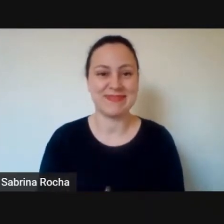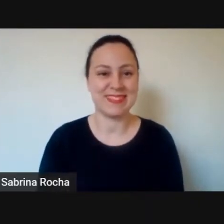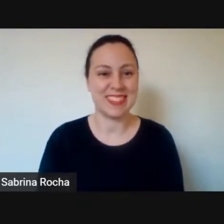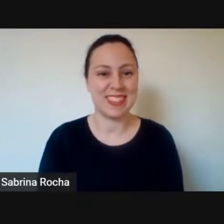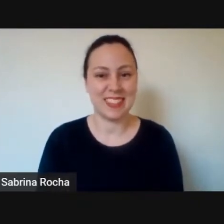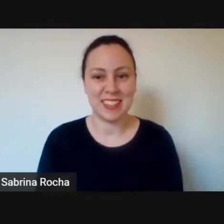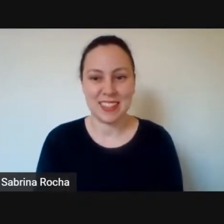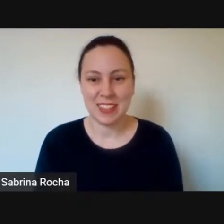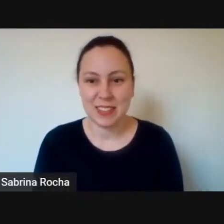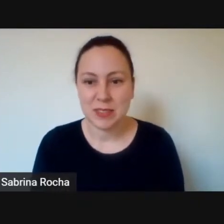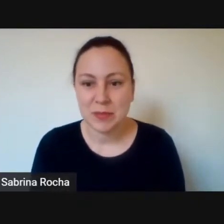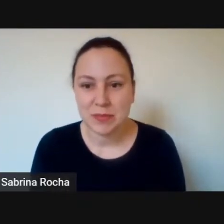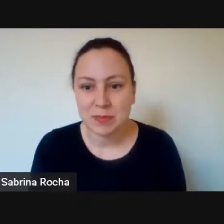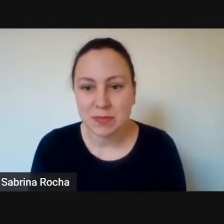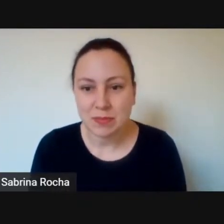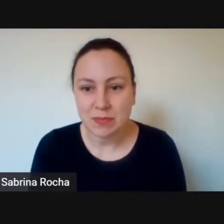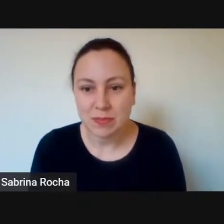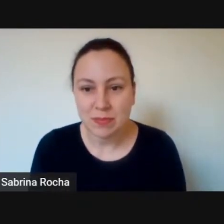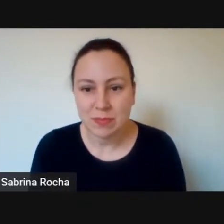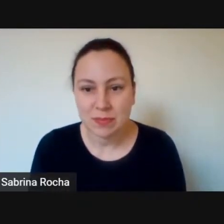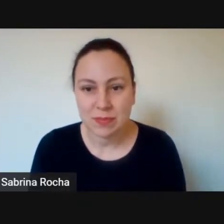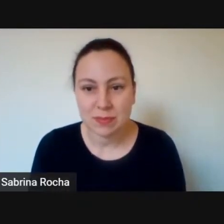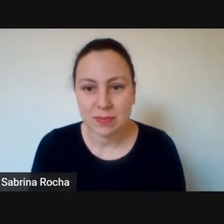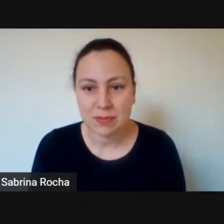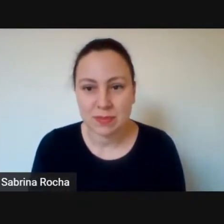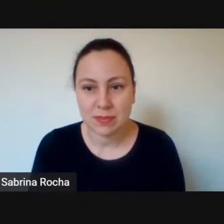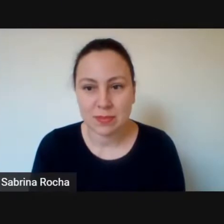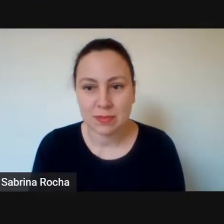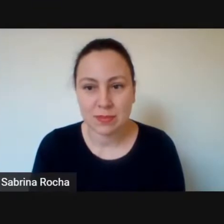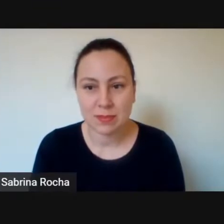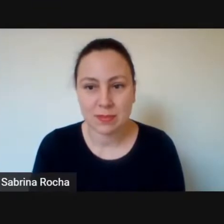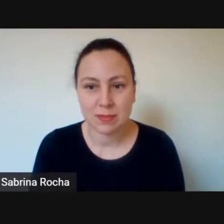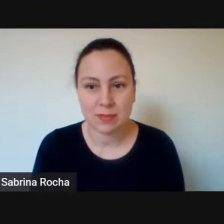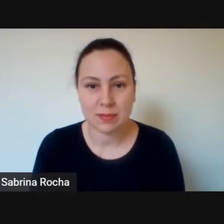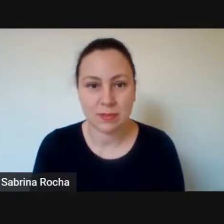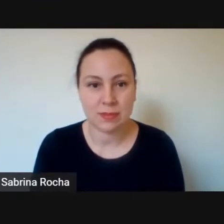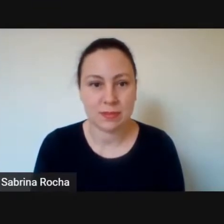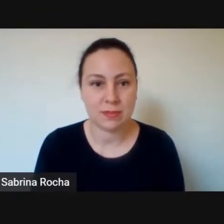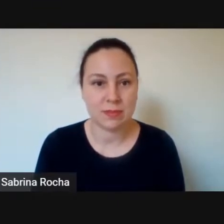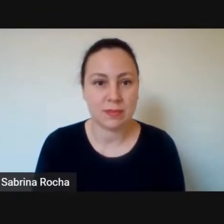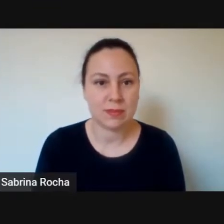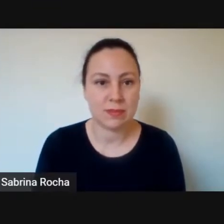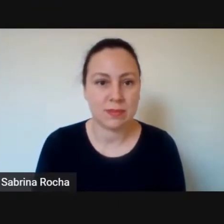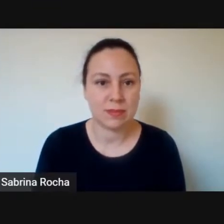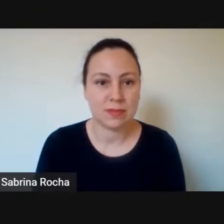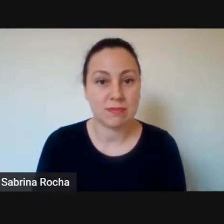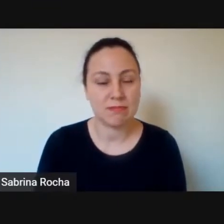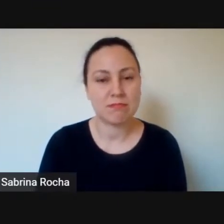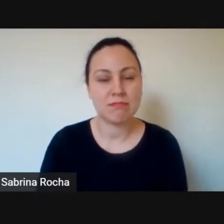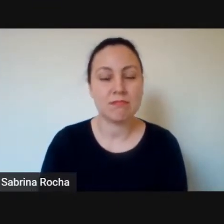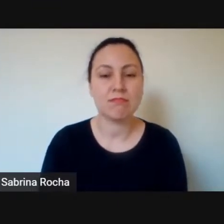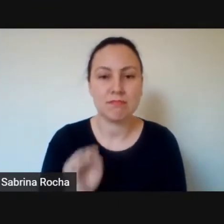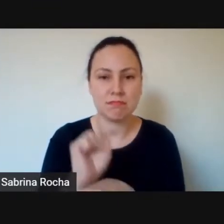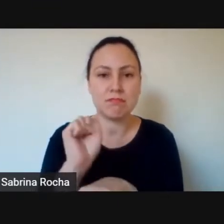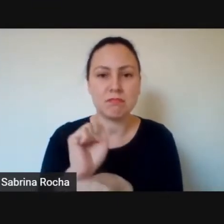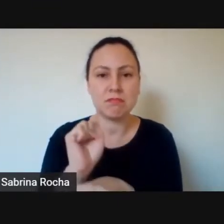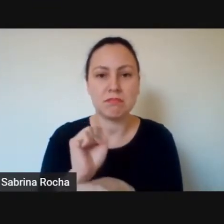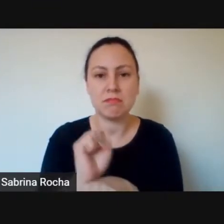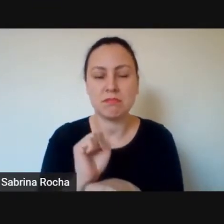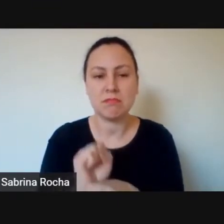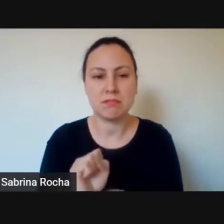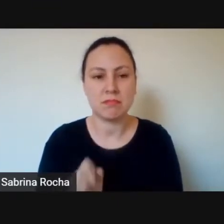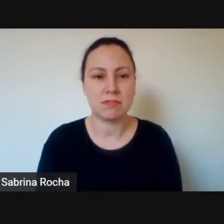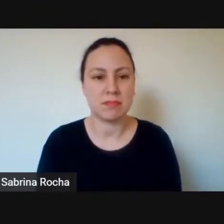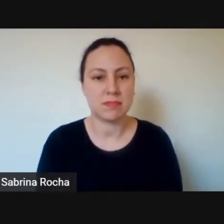É isso. Vamos aguardar mais um pouquinho? Eu acho que a gente pode segurar um pouco e, se for o caso, a gente espera.